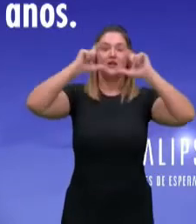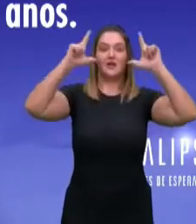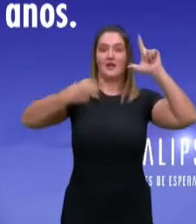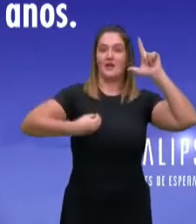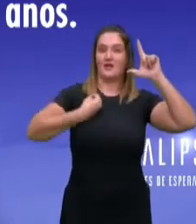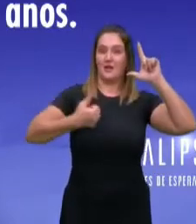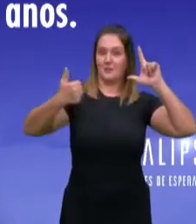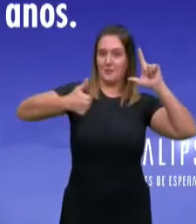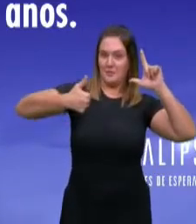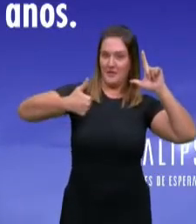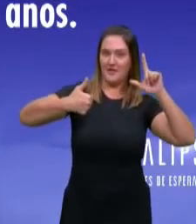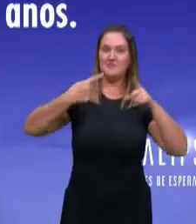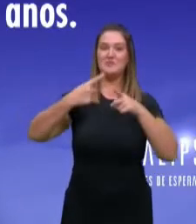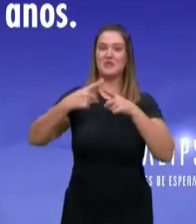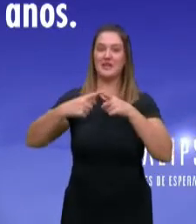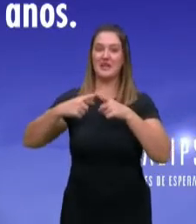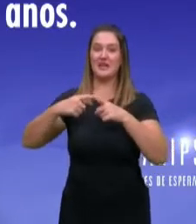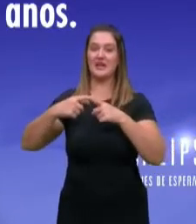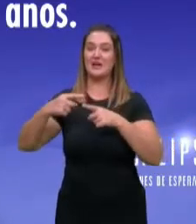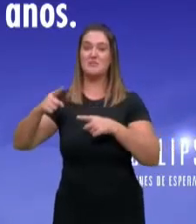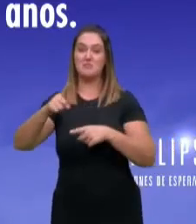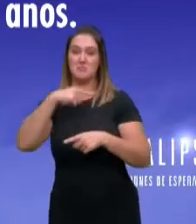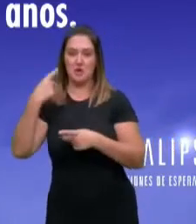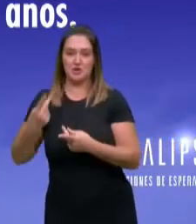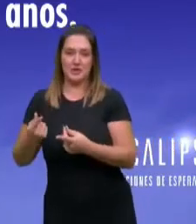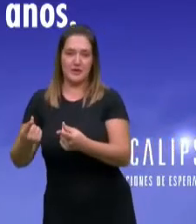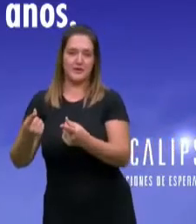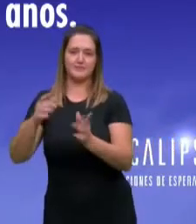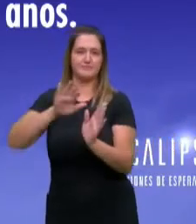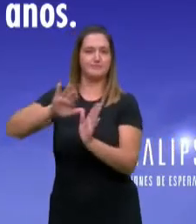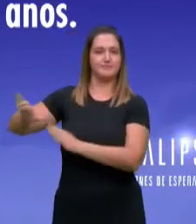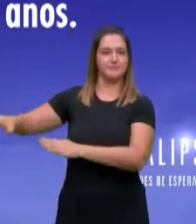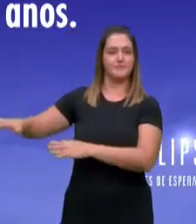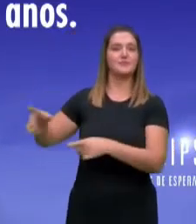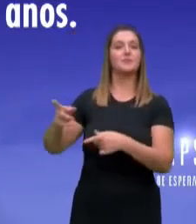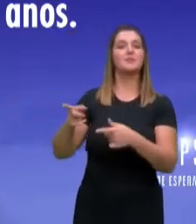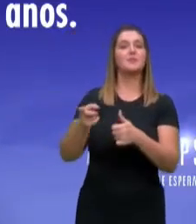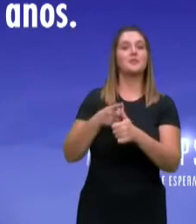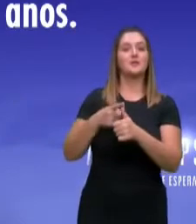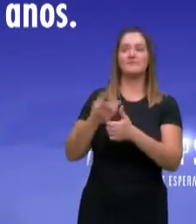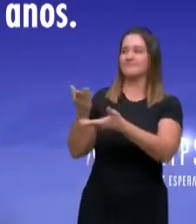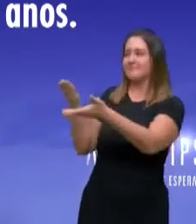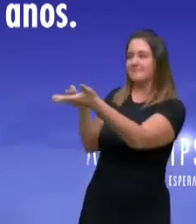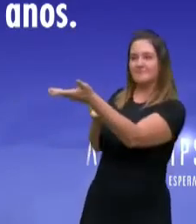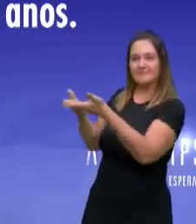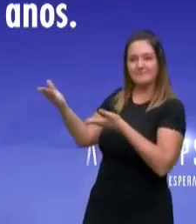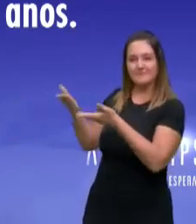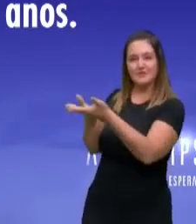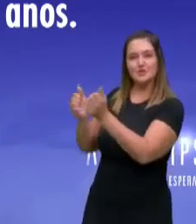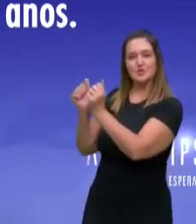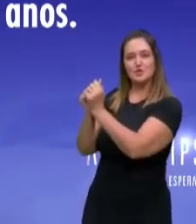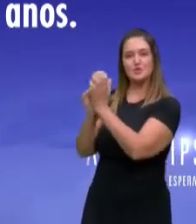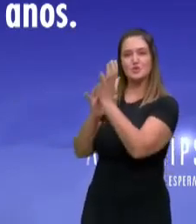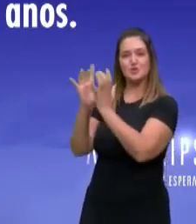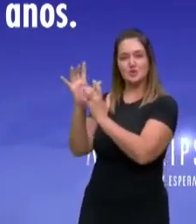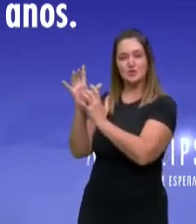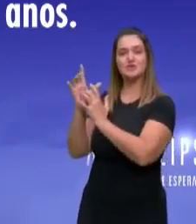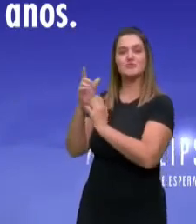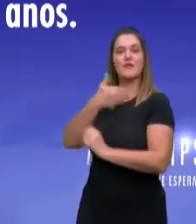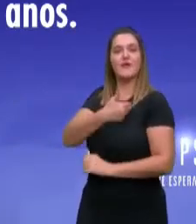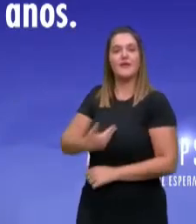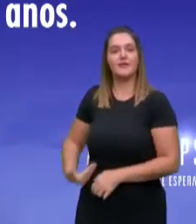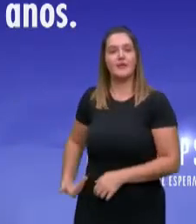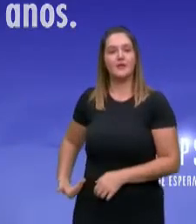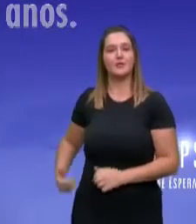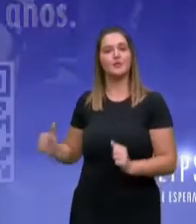a segunda morte não tem autoridade. Pelo contrário, serão sacerdotes de Deus e de Cristo e reinarão com ele